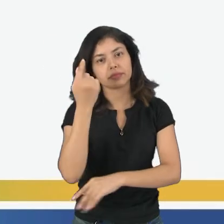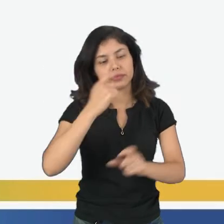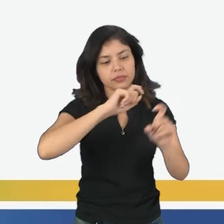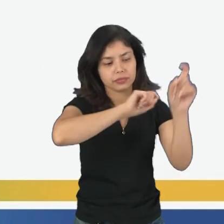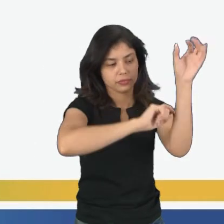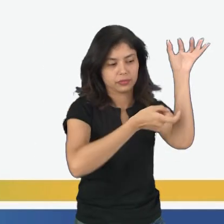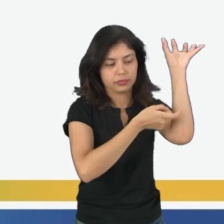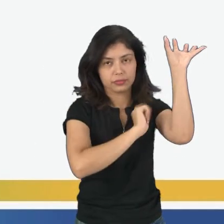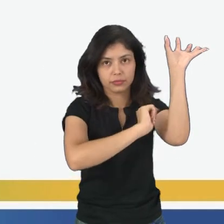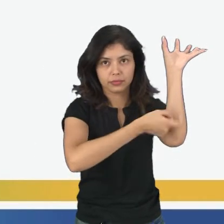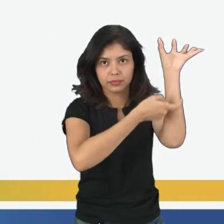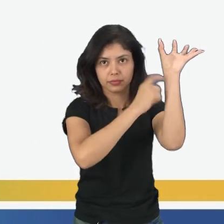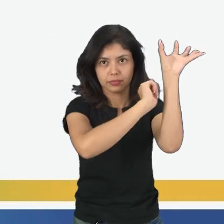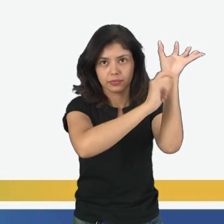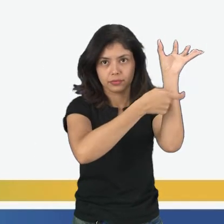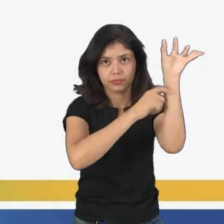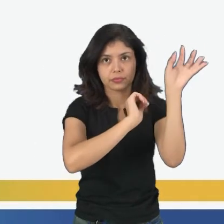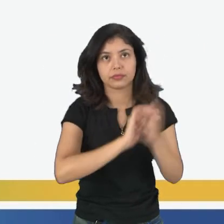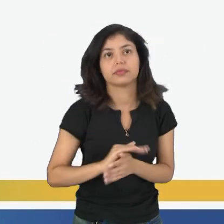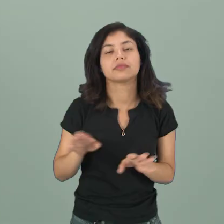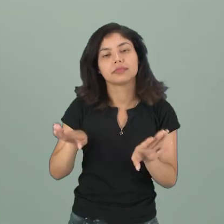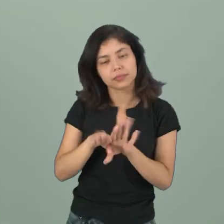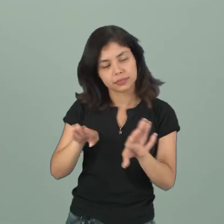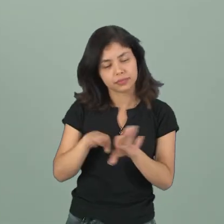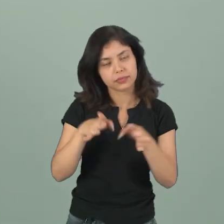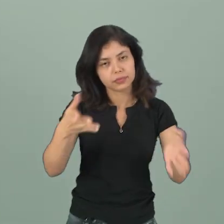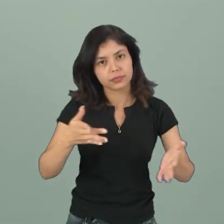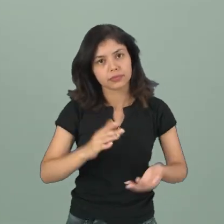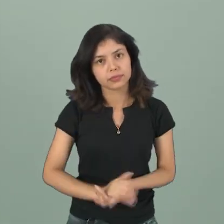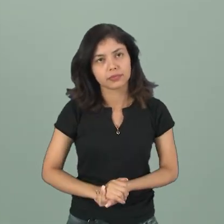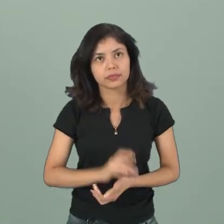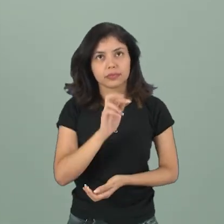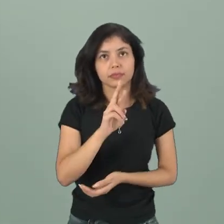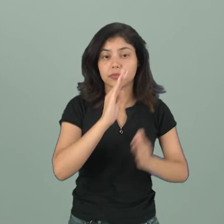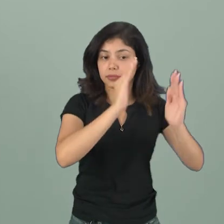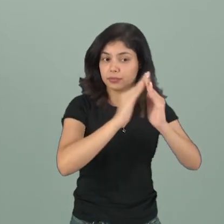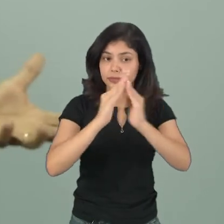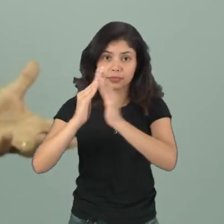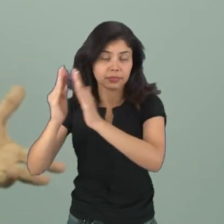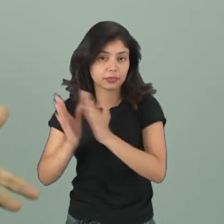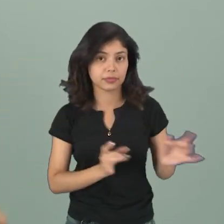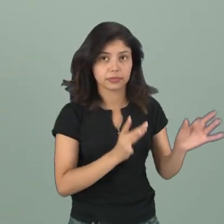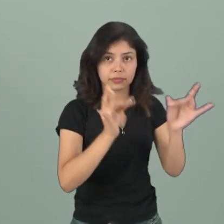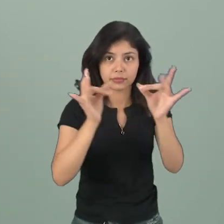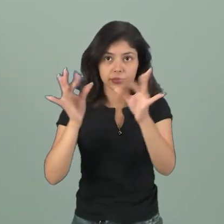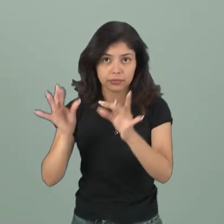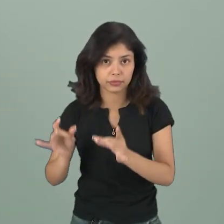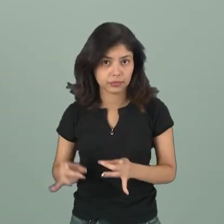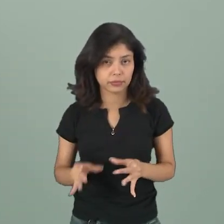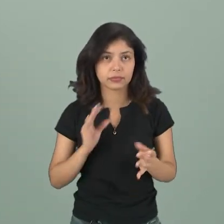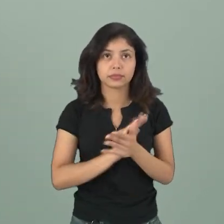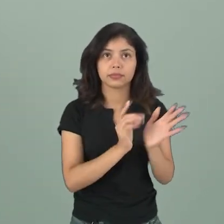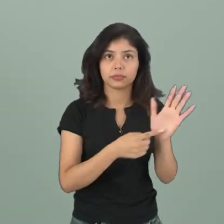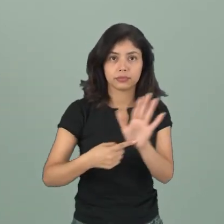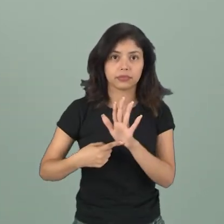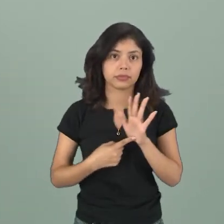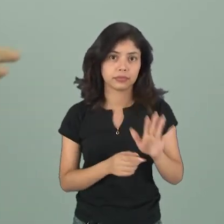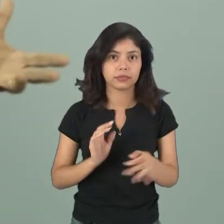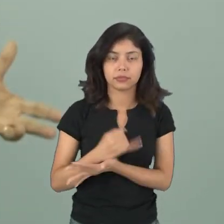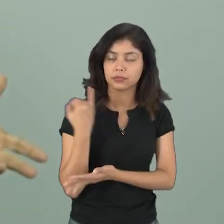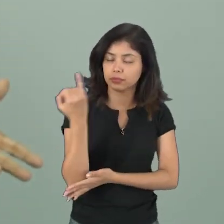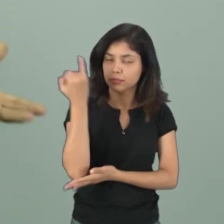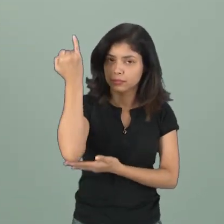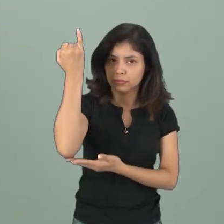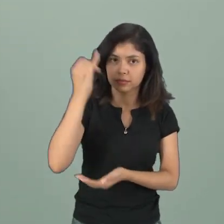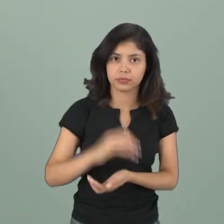borracha e que isso aí era um período, eram residências comerciais que representavam a parte mais